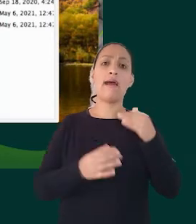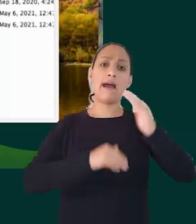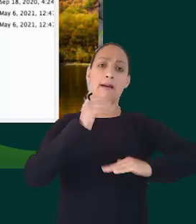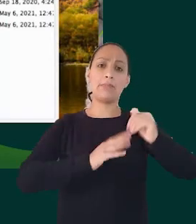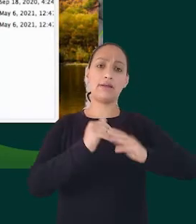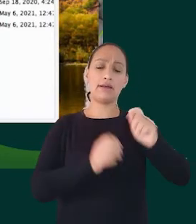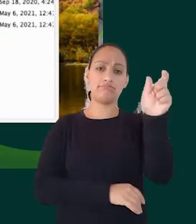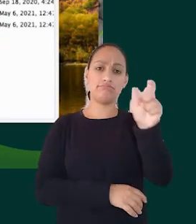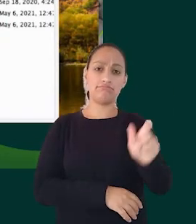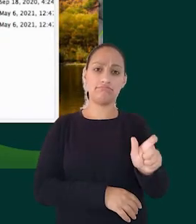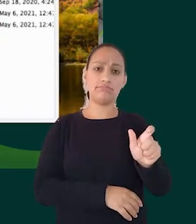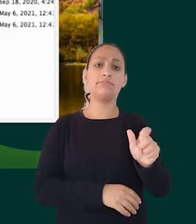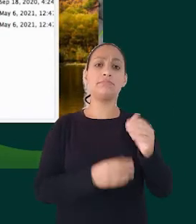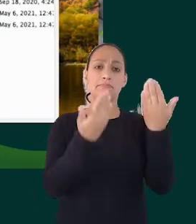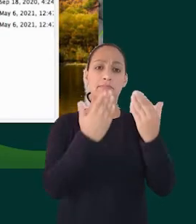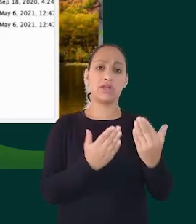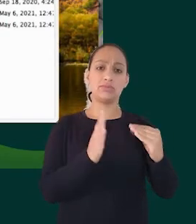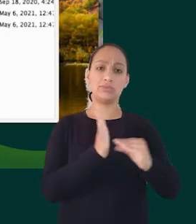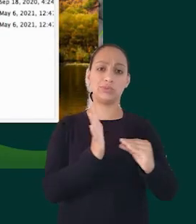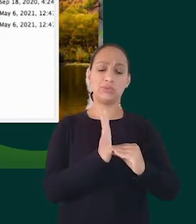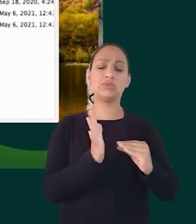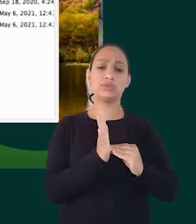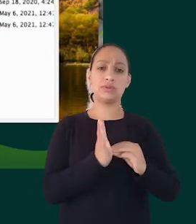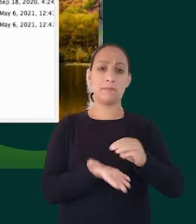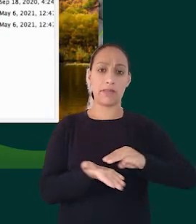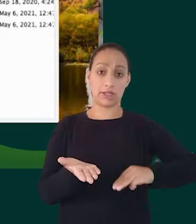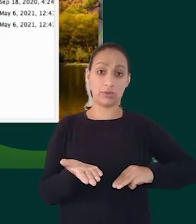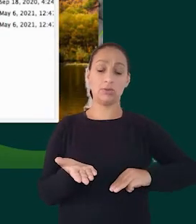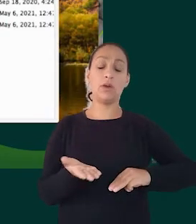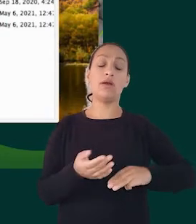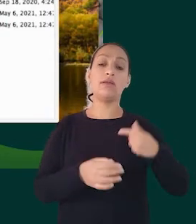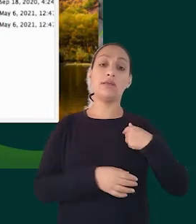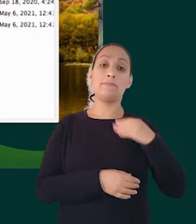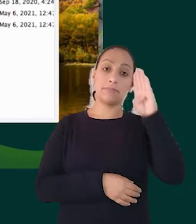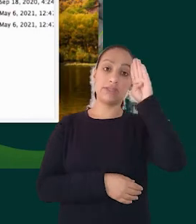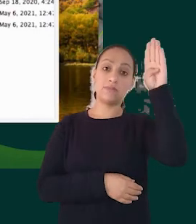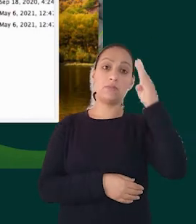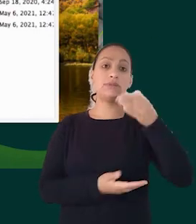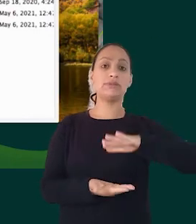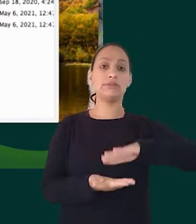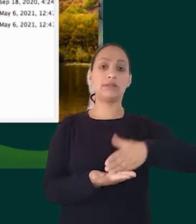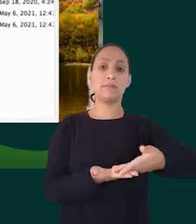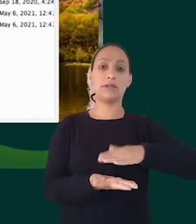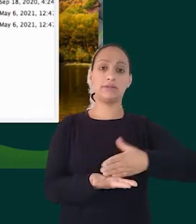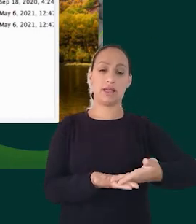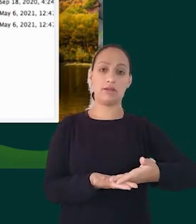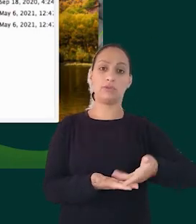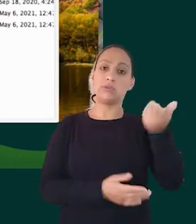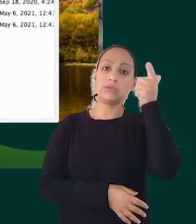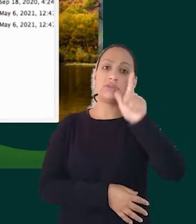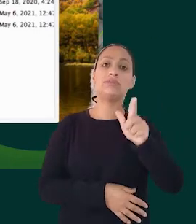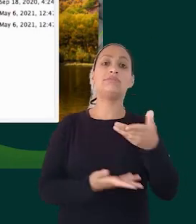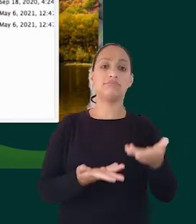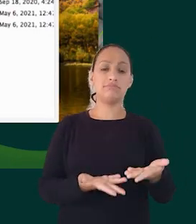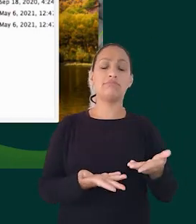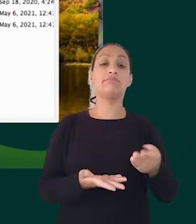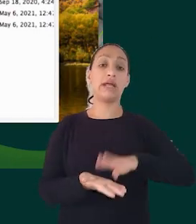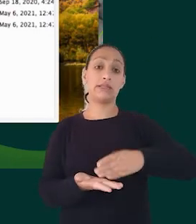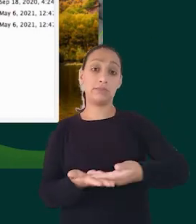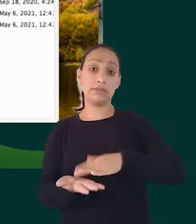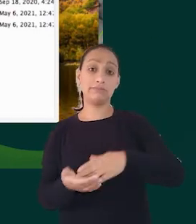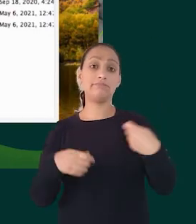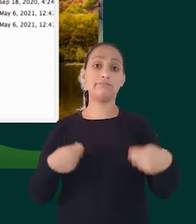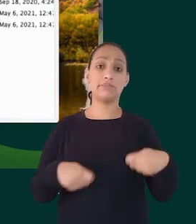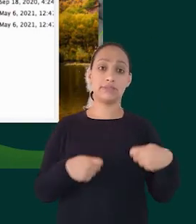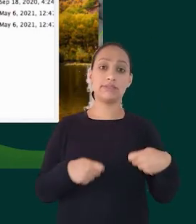machine learning, um método de machine learning, e aí, principalmente, conseguir interpretá-lo. E aí, para interpretá-lo, a gente precisa de